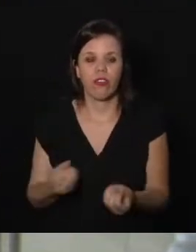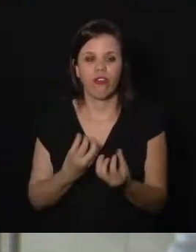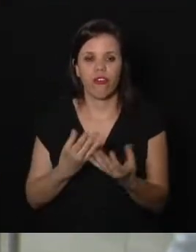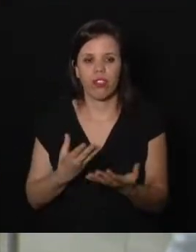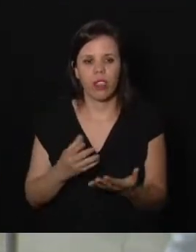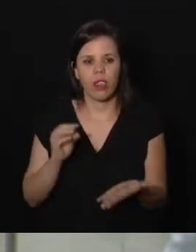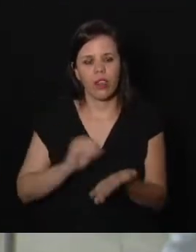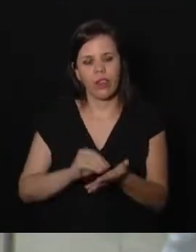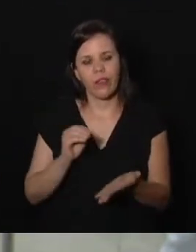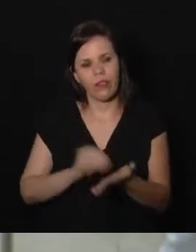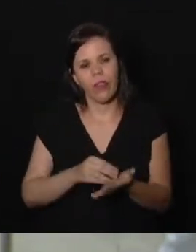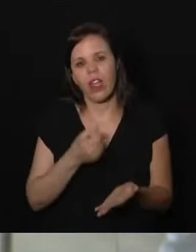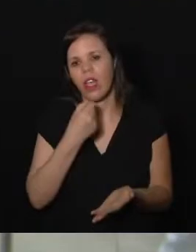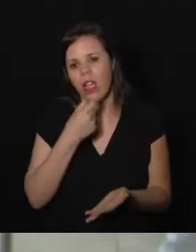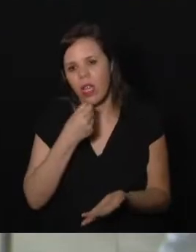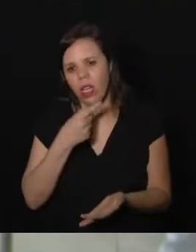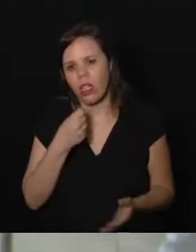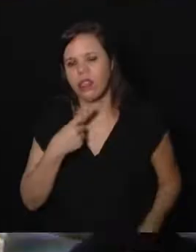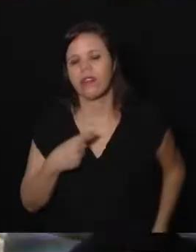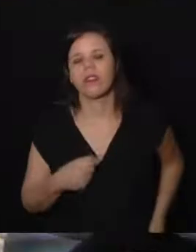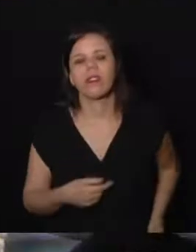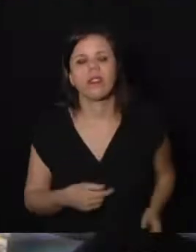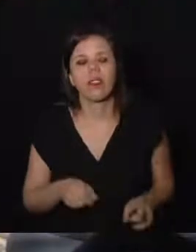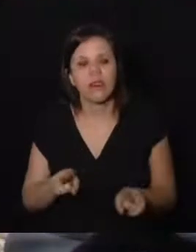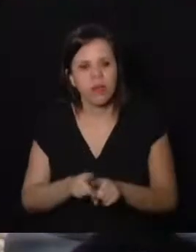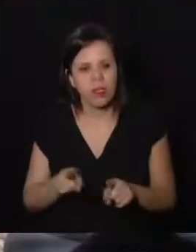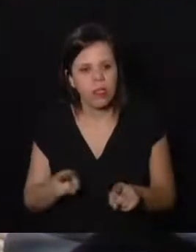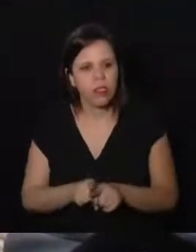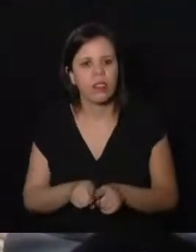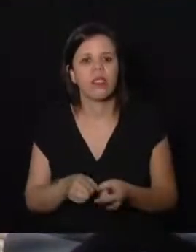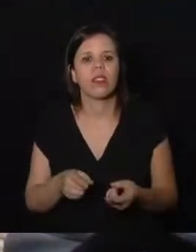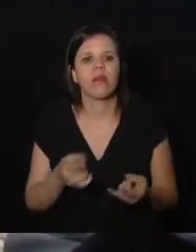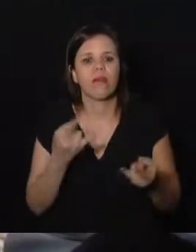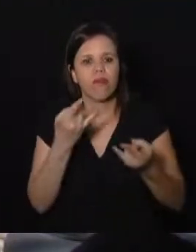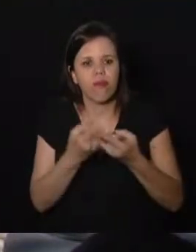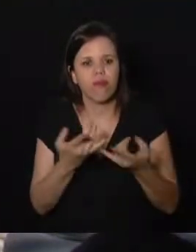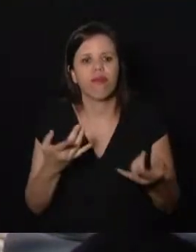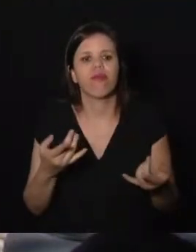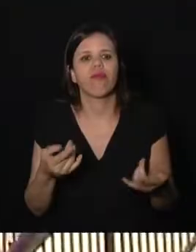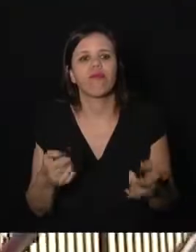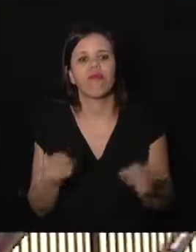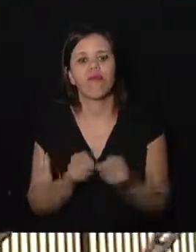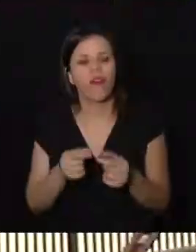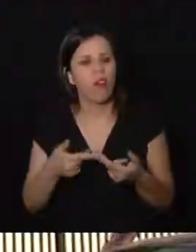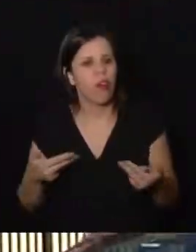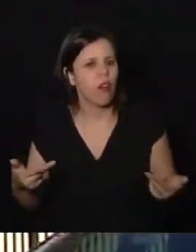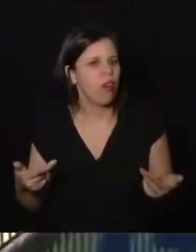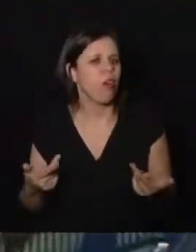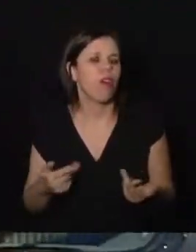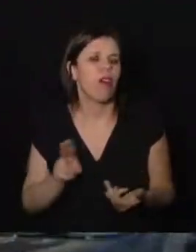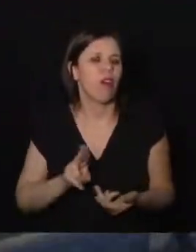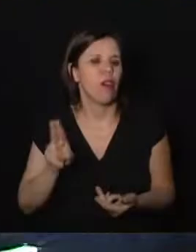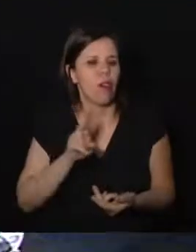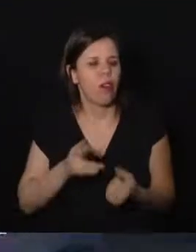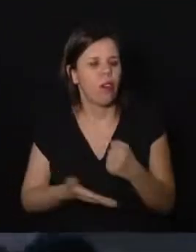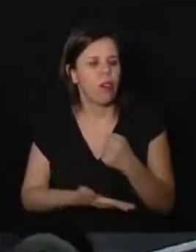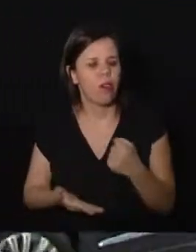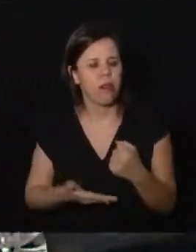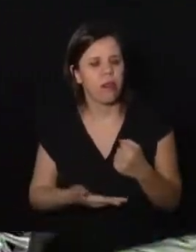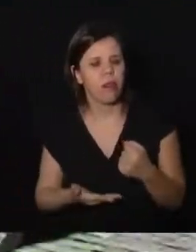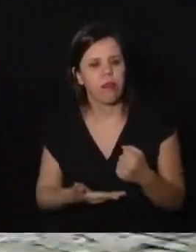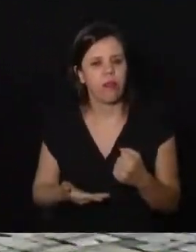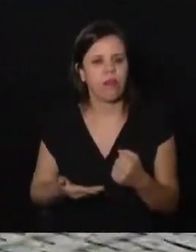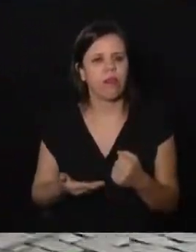faltam medicamentos, que faltam inclusive preservativos, que faltam os utensílios básicos para